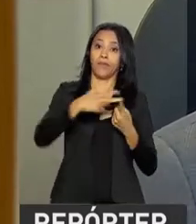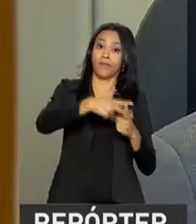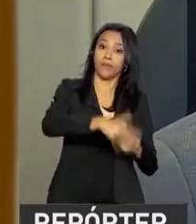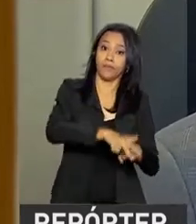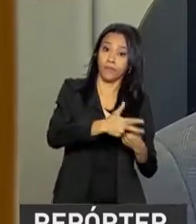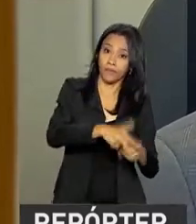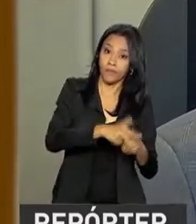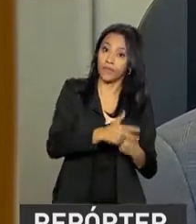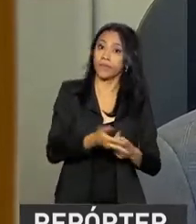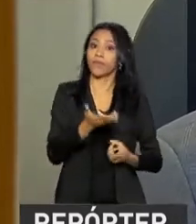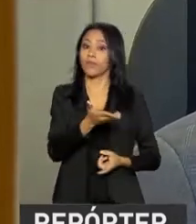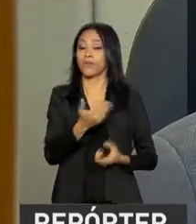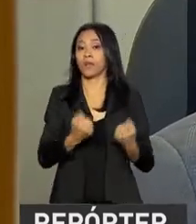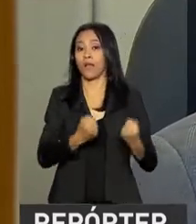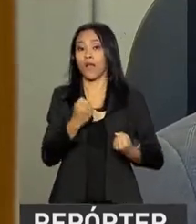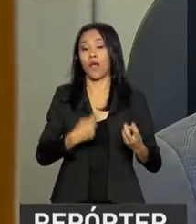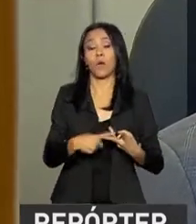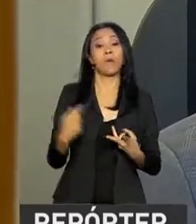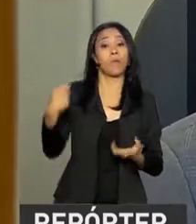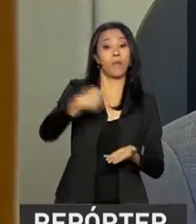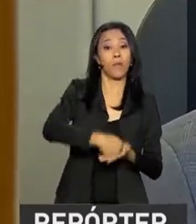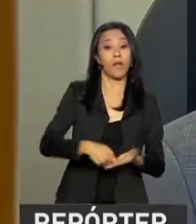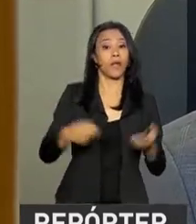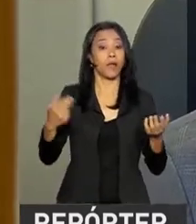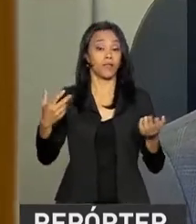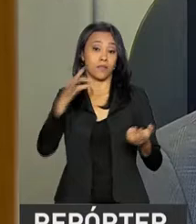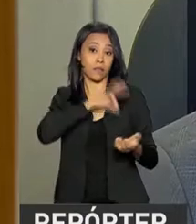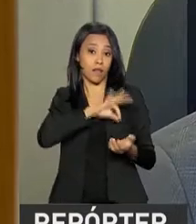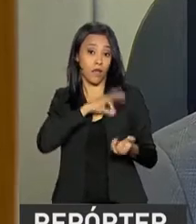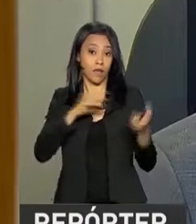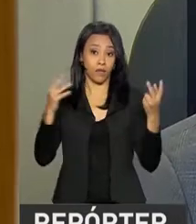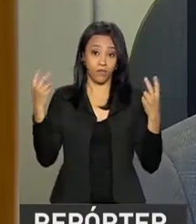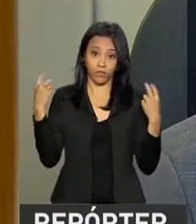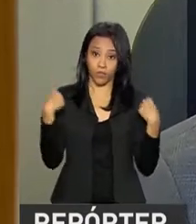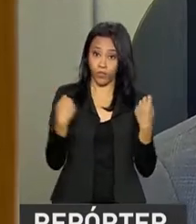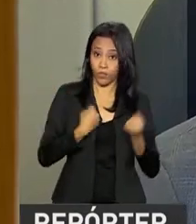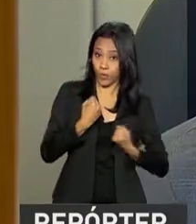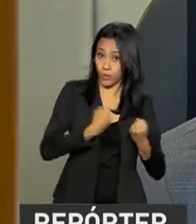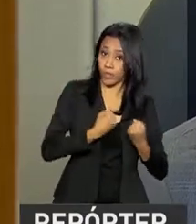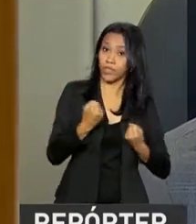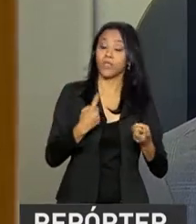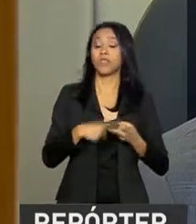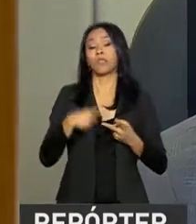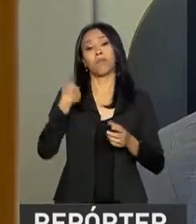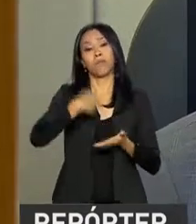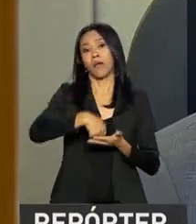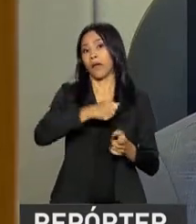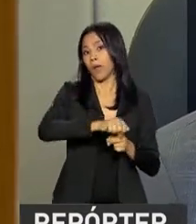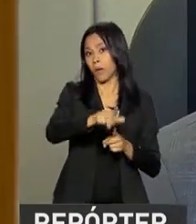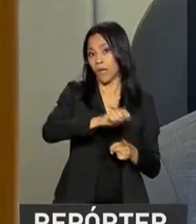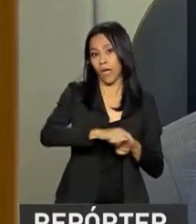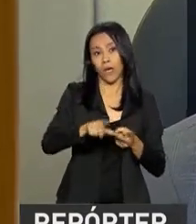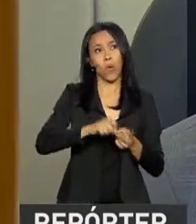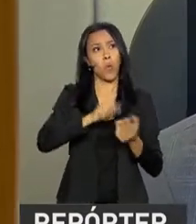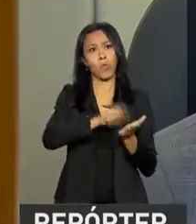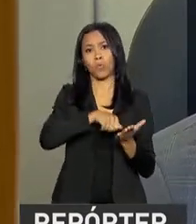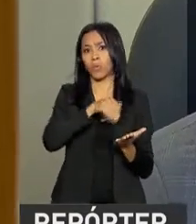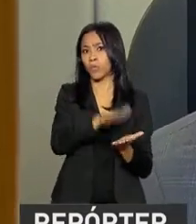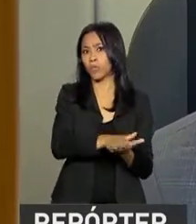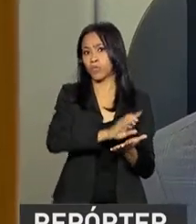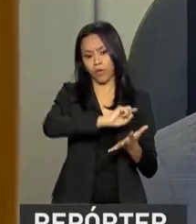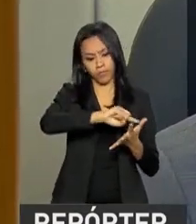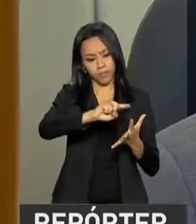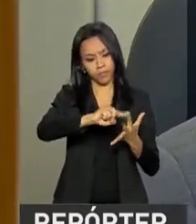depreciação salário de motoristas eventualmente aluguel de garagens pagamento de multas são todas as situações